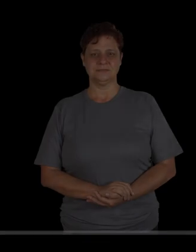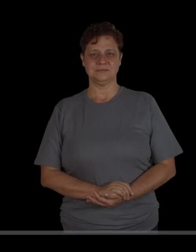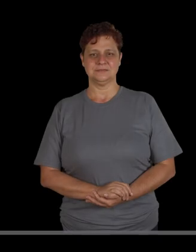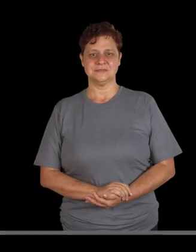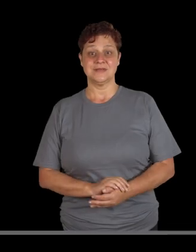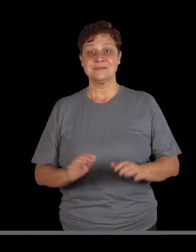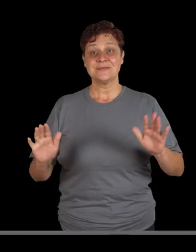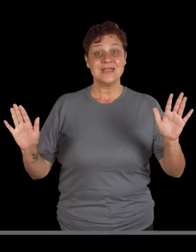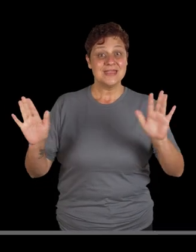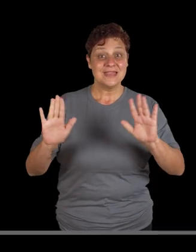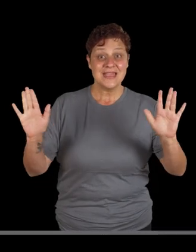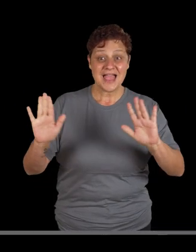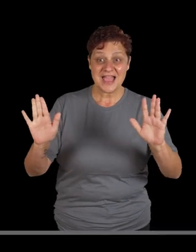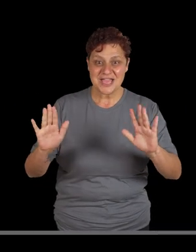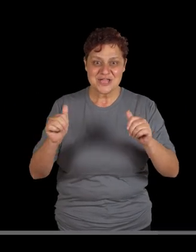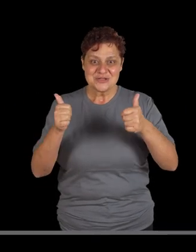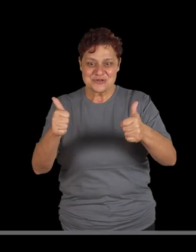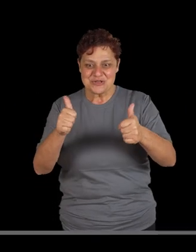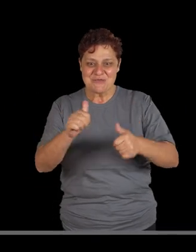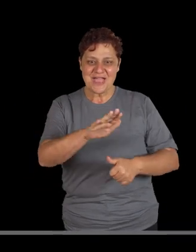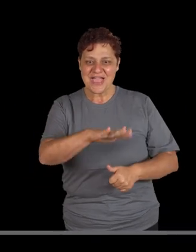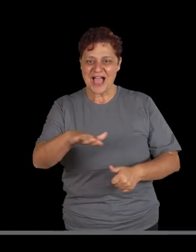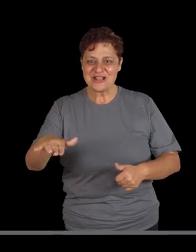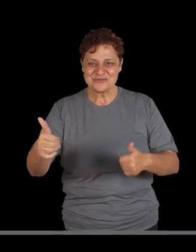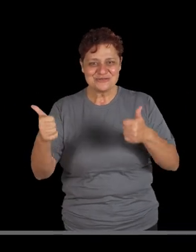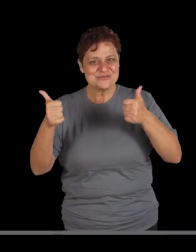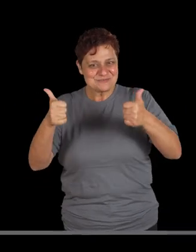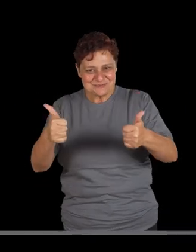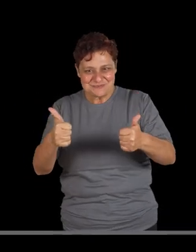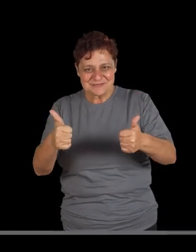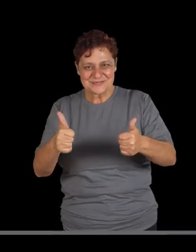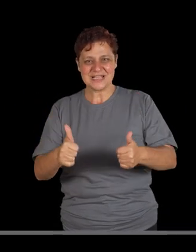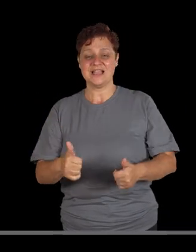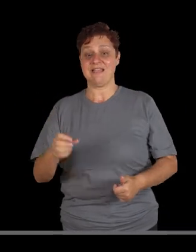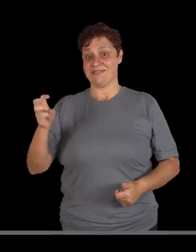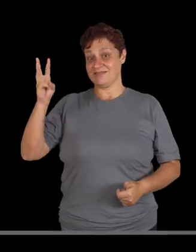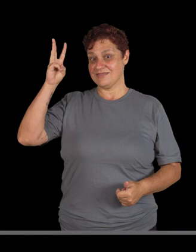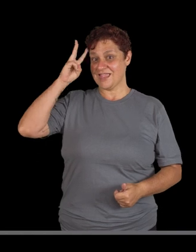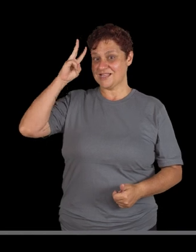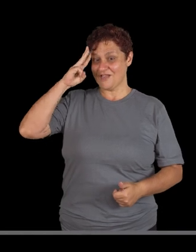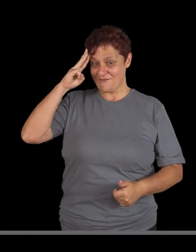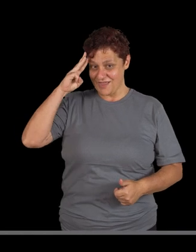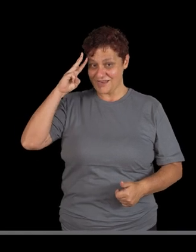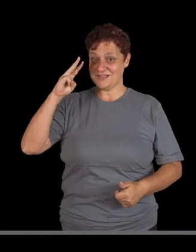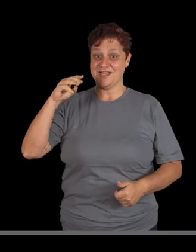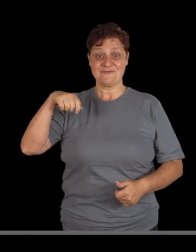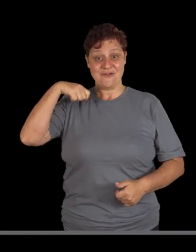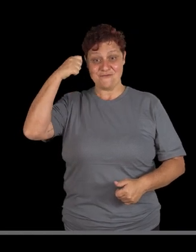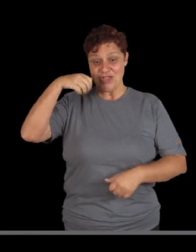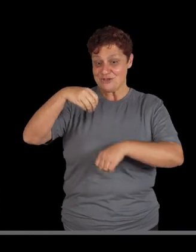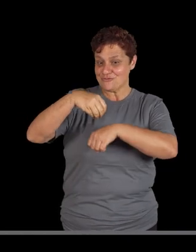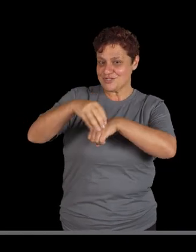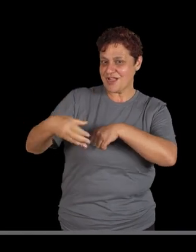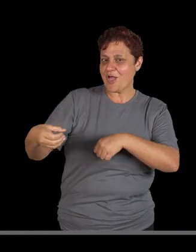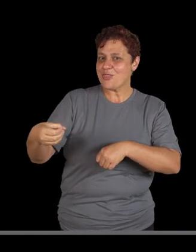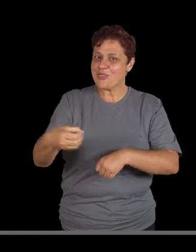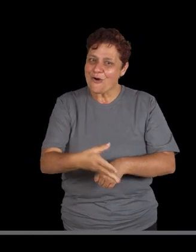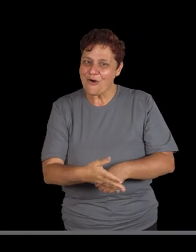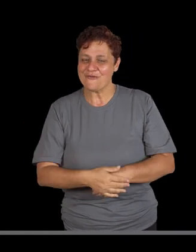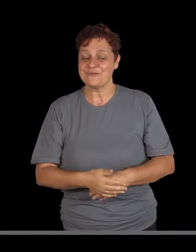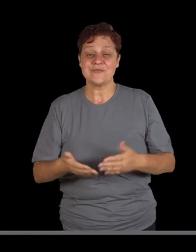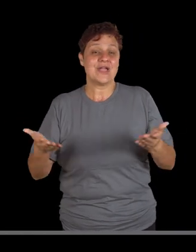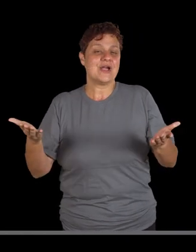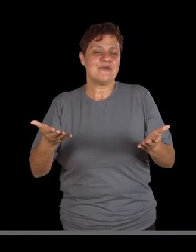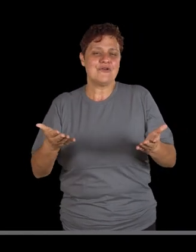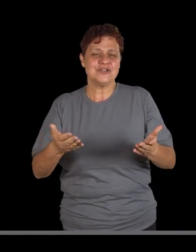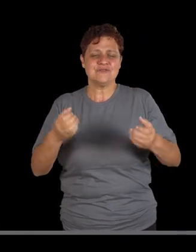E aí, galerinha da Talk To Me! Beleza? Terça-feira, vídeo novo de quem é nova. E hoje